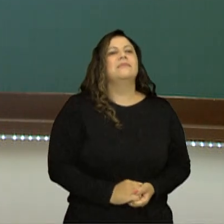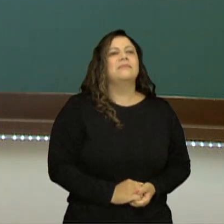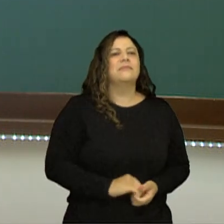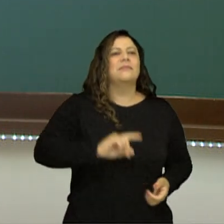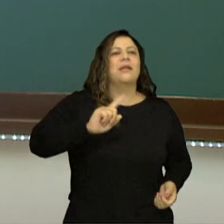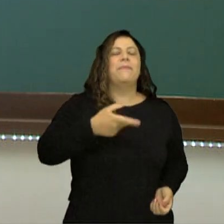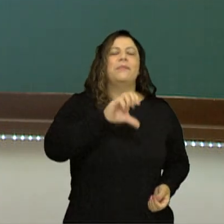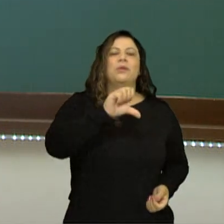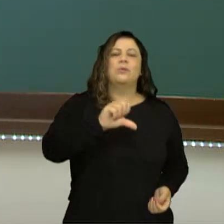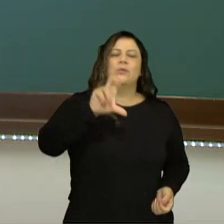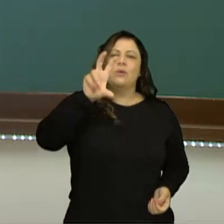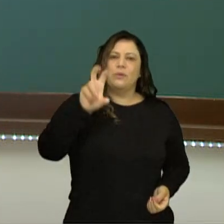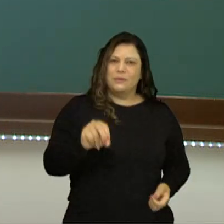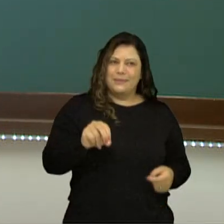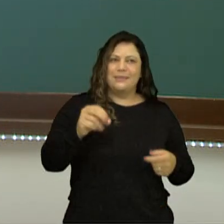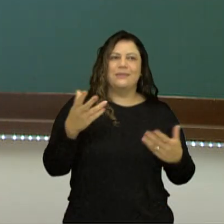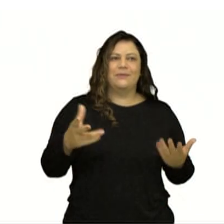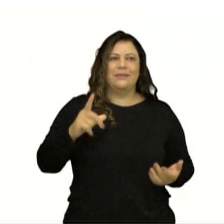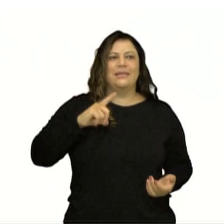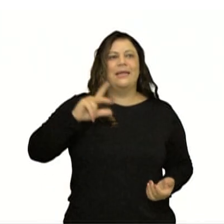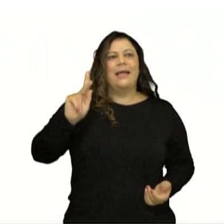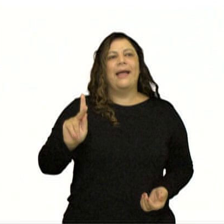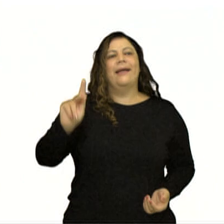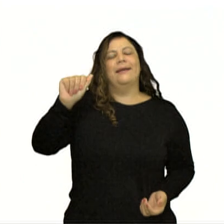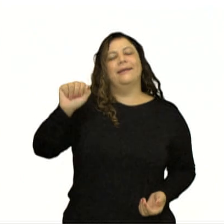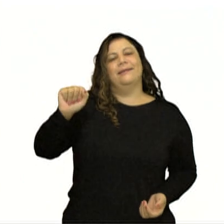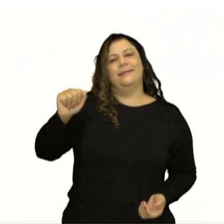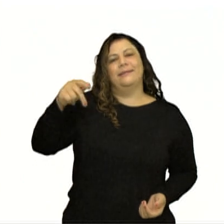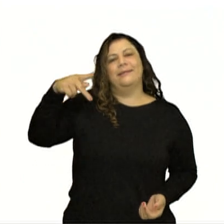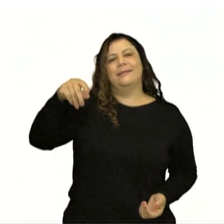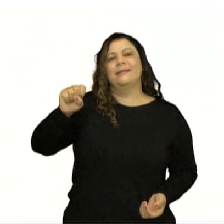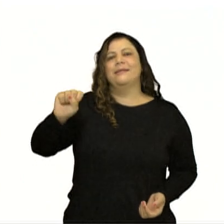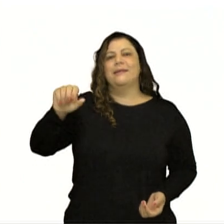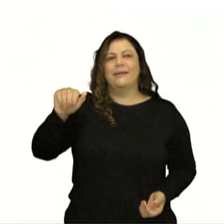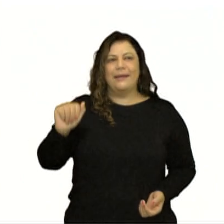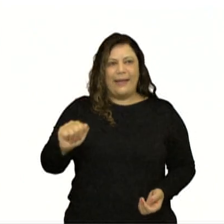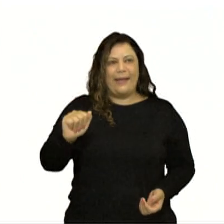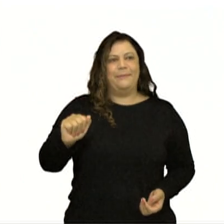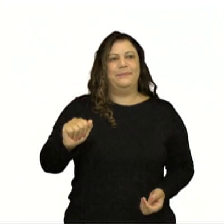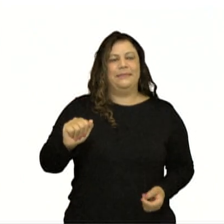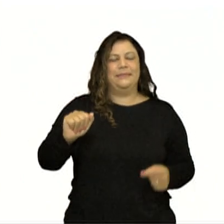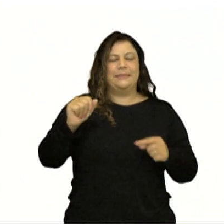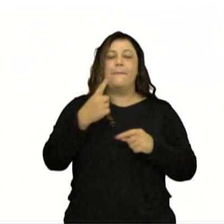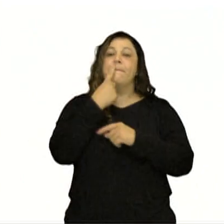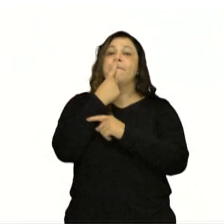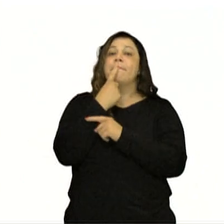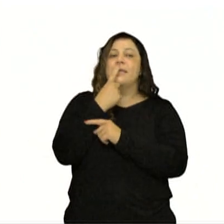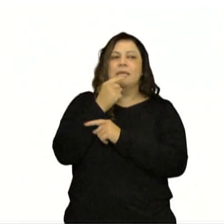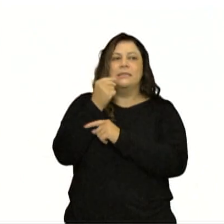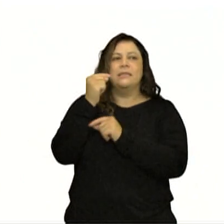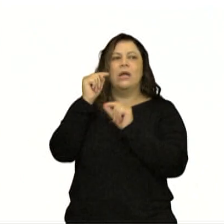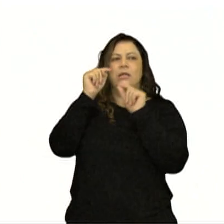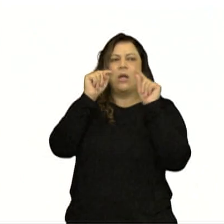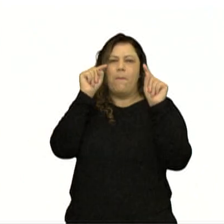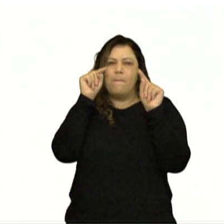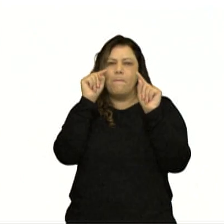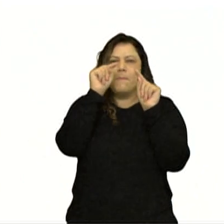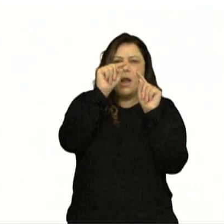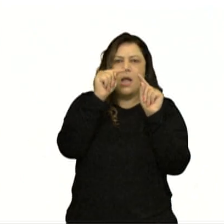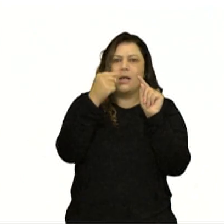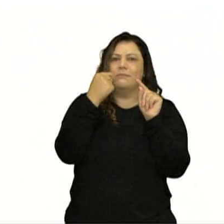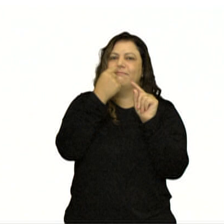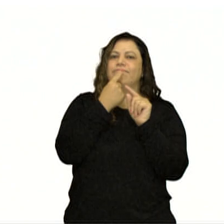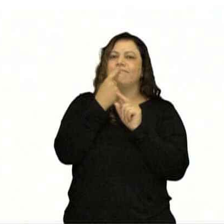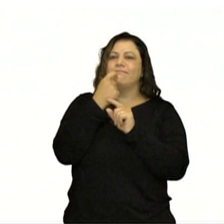Em 1950 temos a Capsa pinta vermelha, assim que ela era conhecida. Olha aqui a pinta dela, olha que bonitinha.